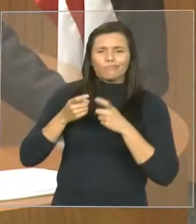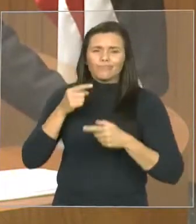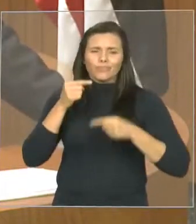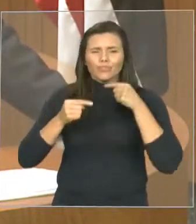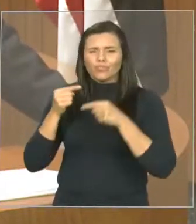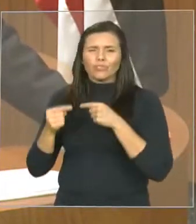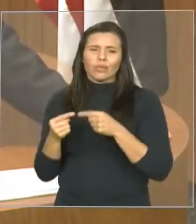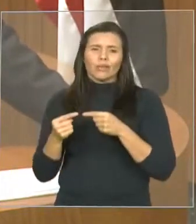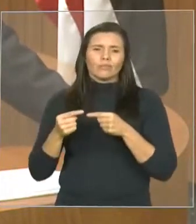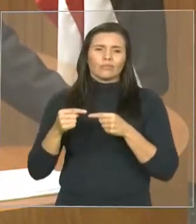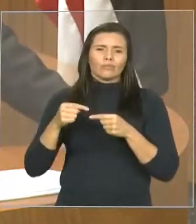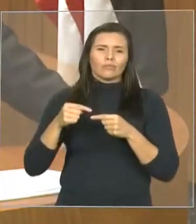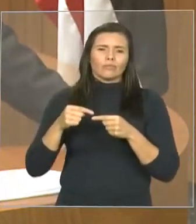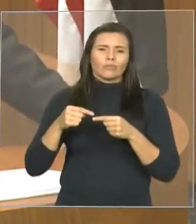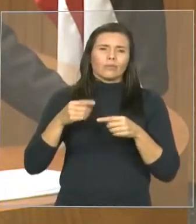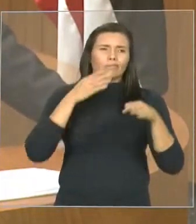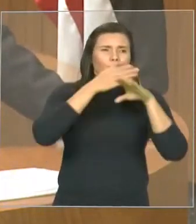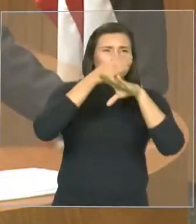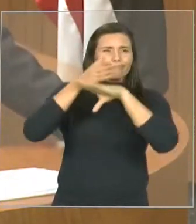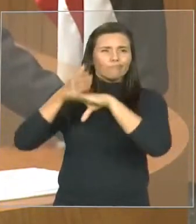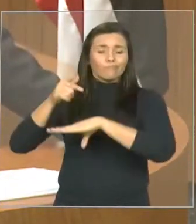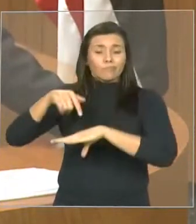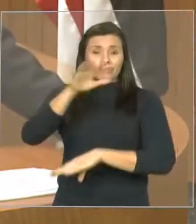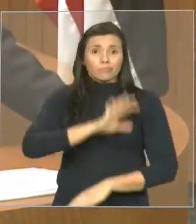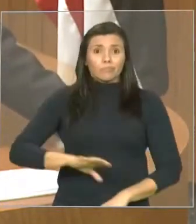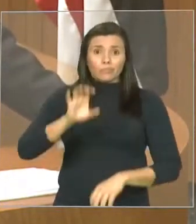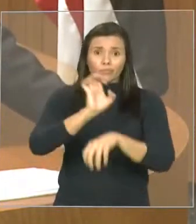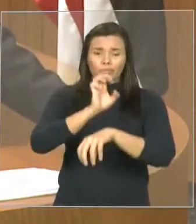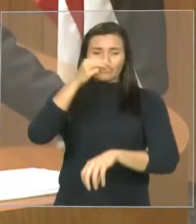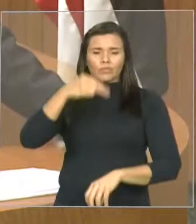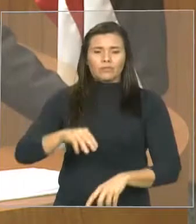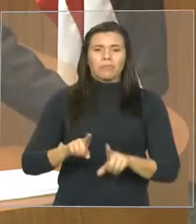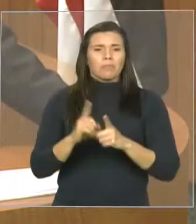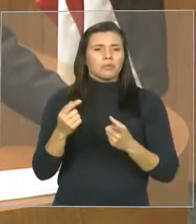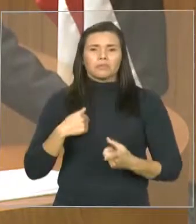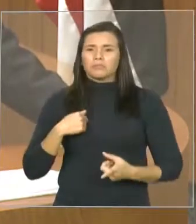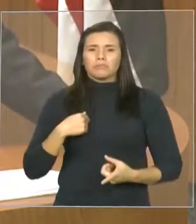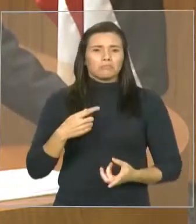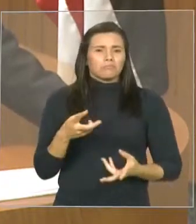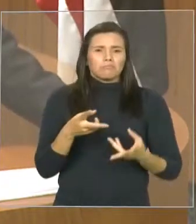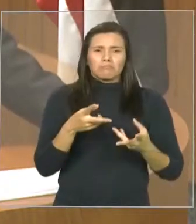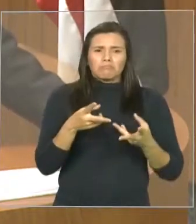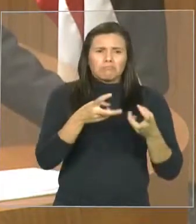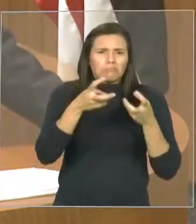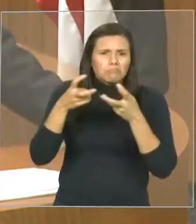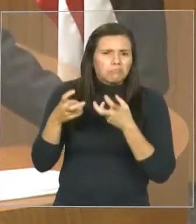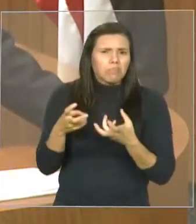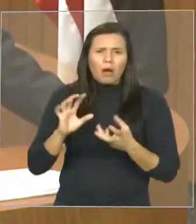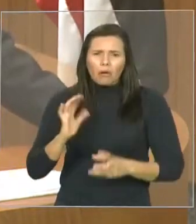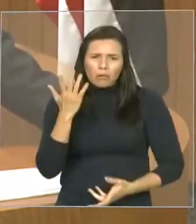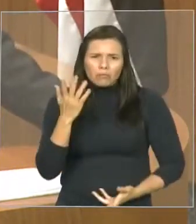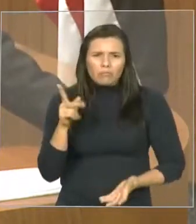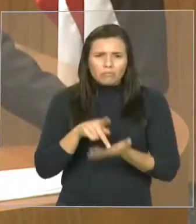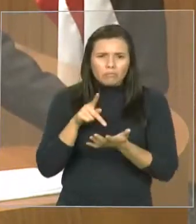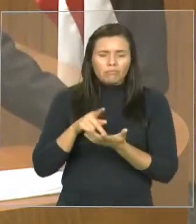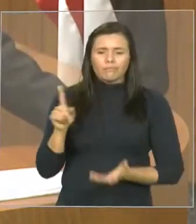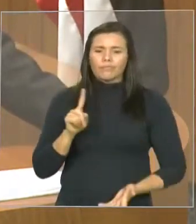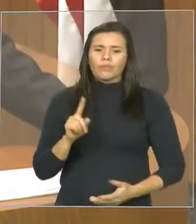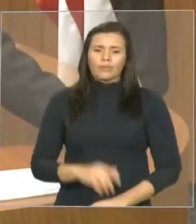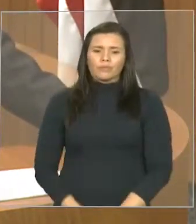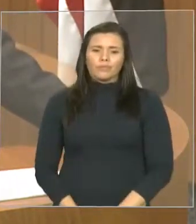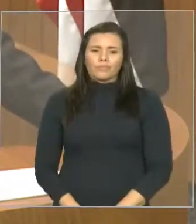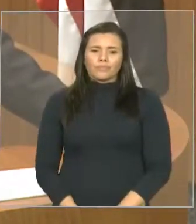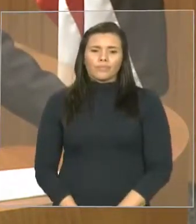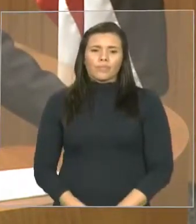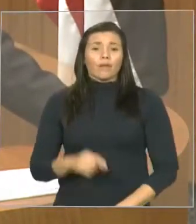diálogo. Primeiro porque, como bem lembrado pela deputada Graça Paz, somente este ano nós já tivemos mais